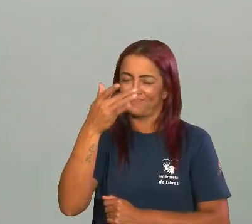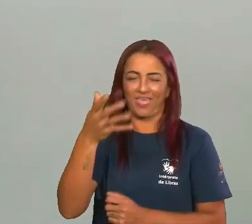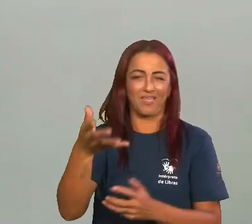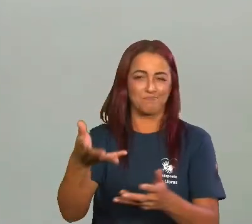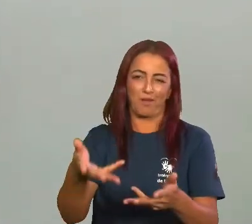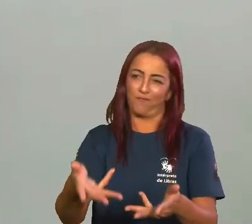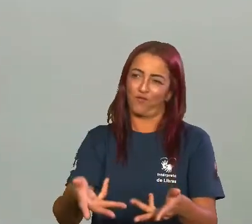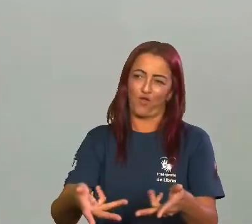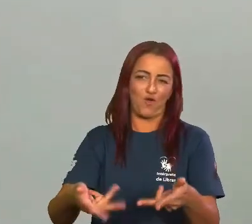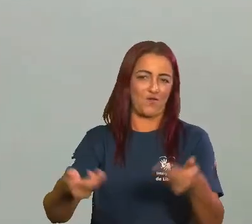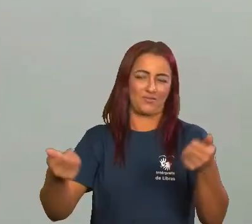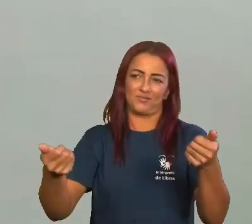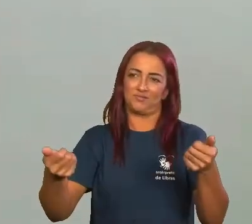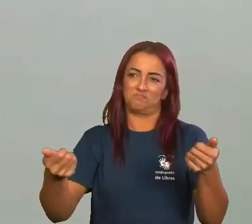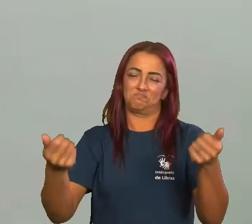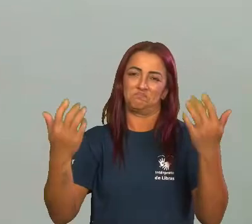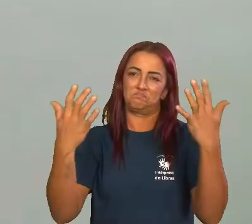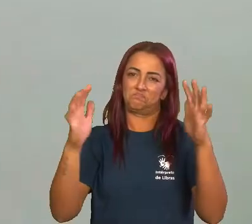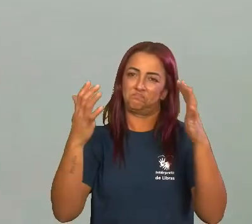espetacular.